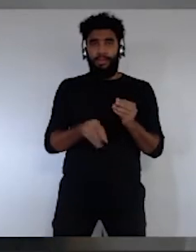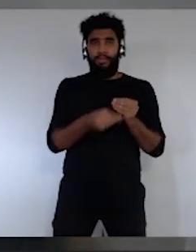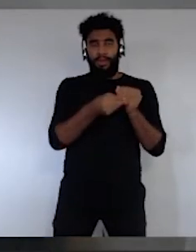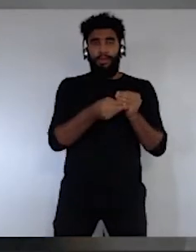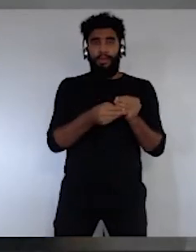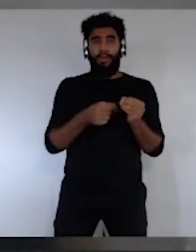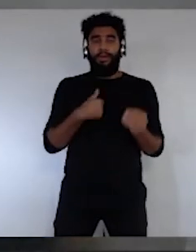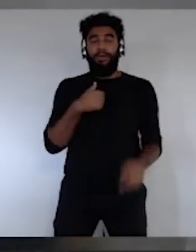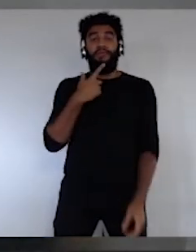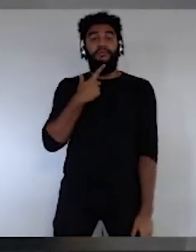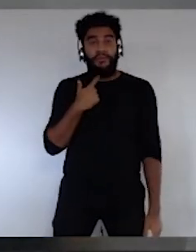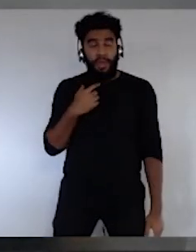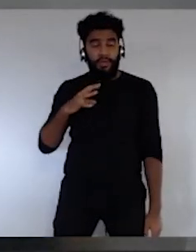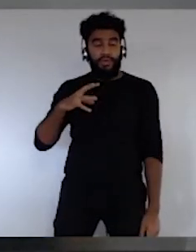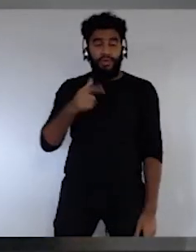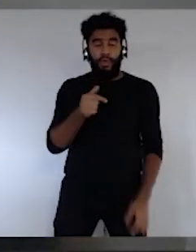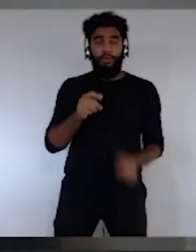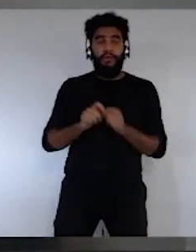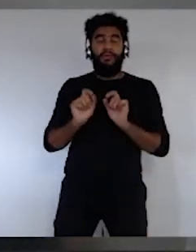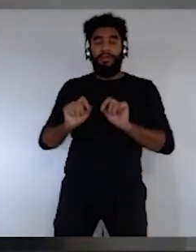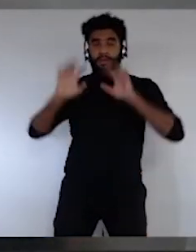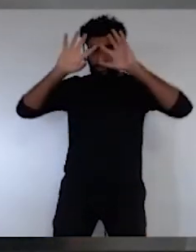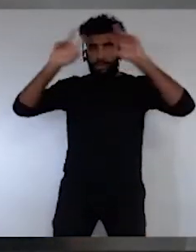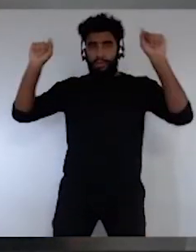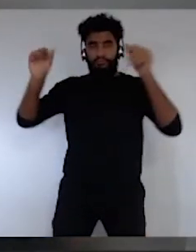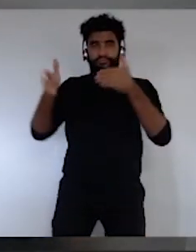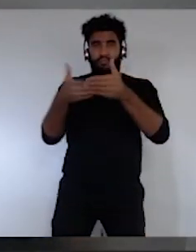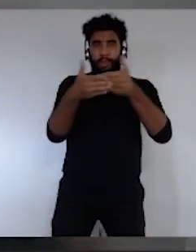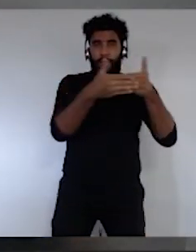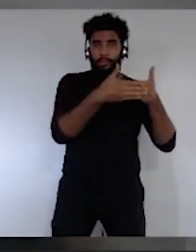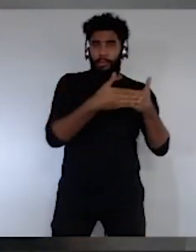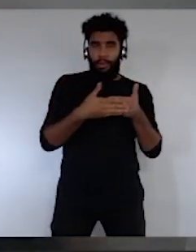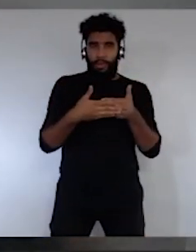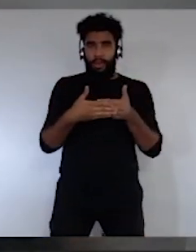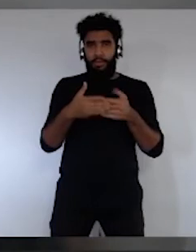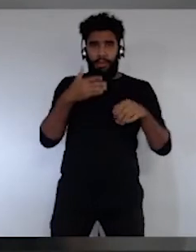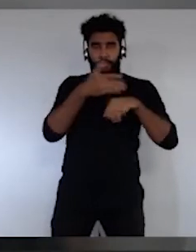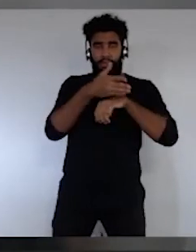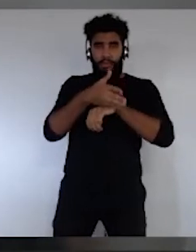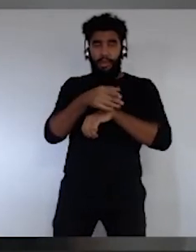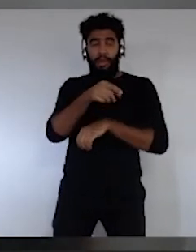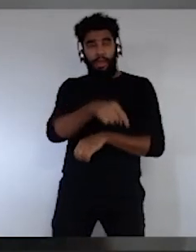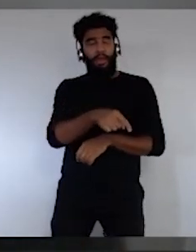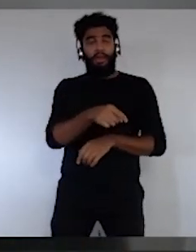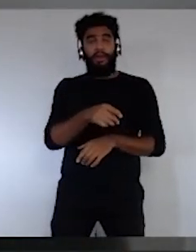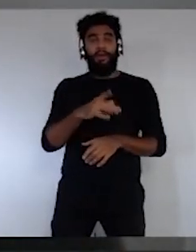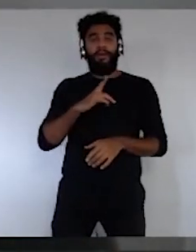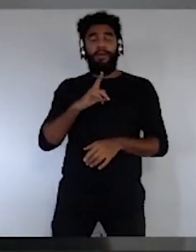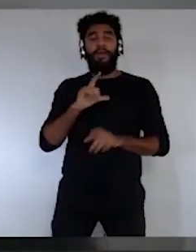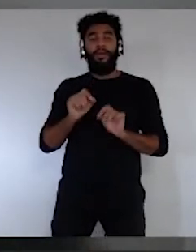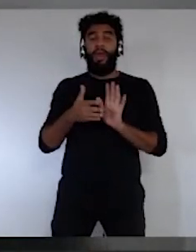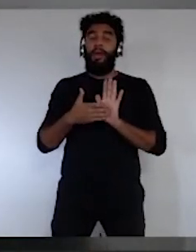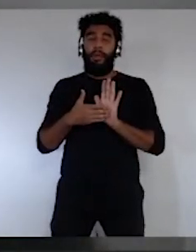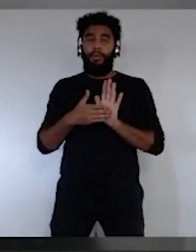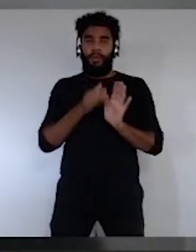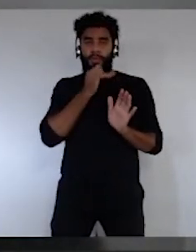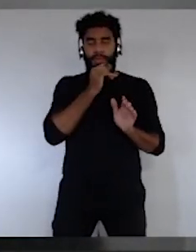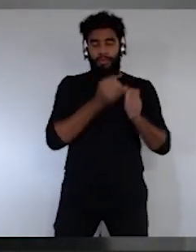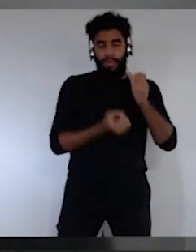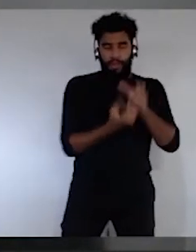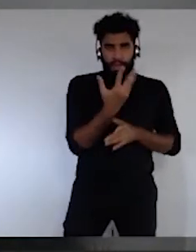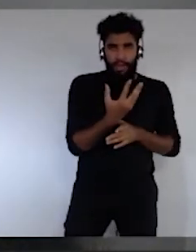proposta atual, quer dizer, acabar com o recurso especial, acabar com o recurso extraordinário e transformá-los em uma ação revisional, vários problemas vão surgir, né?